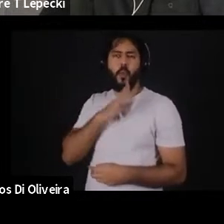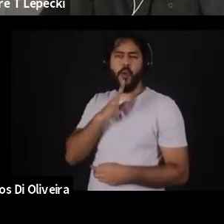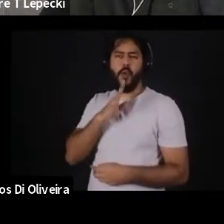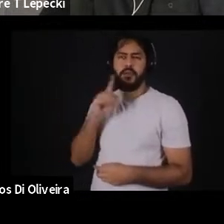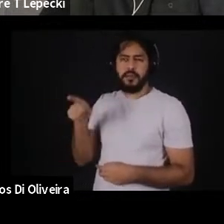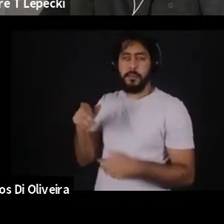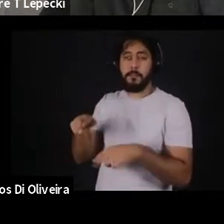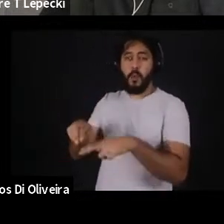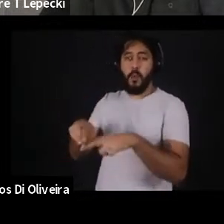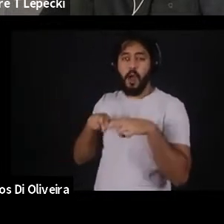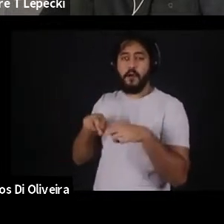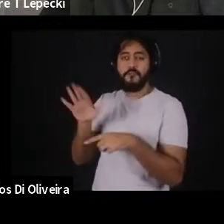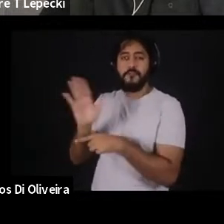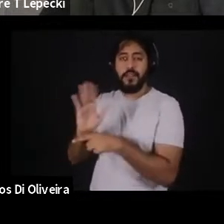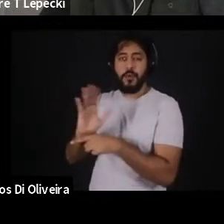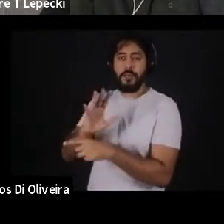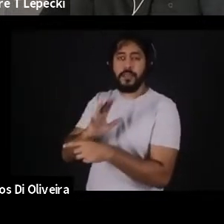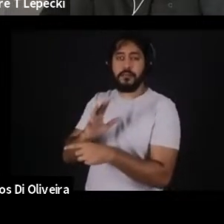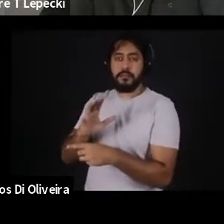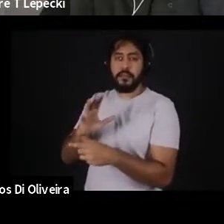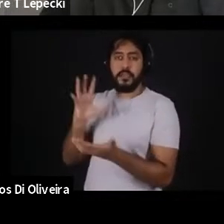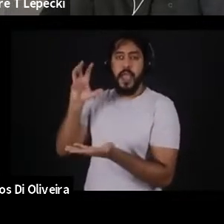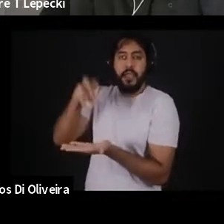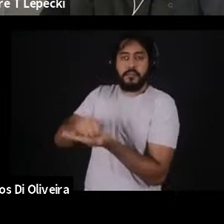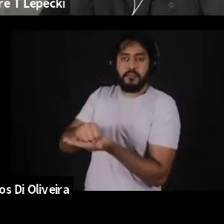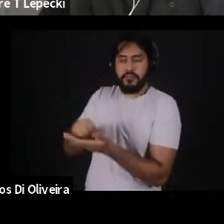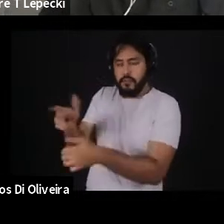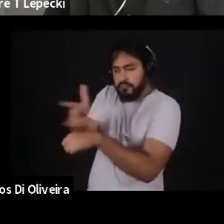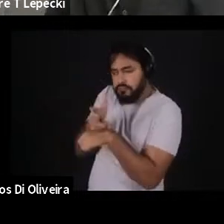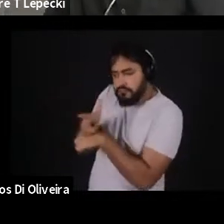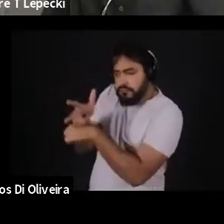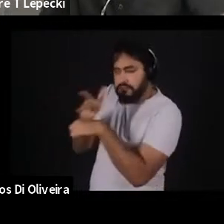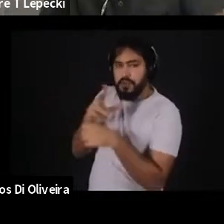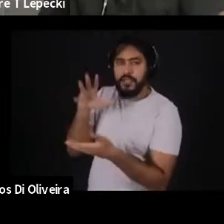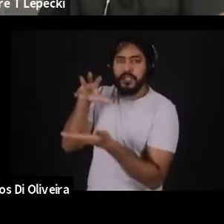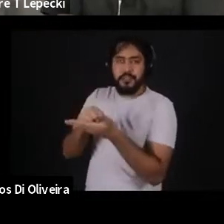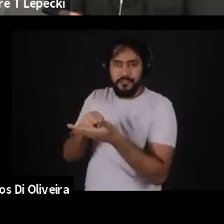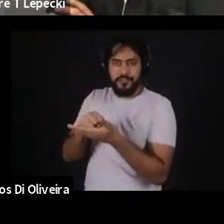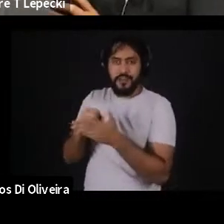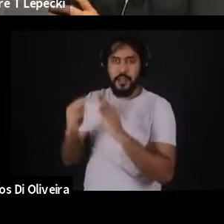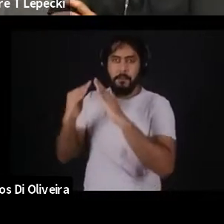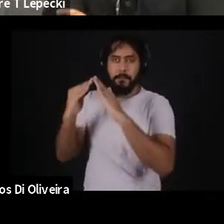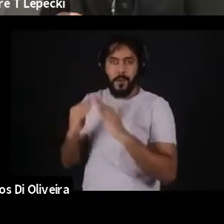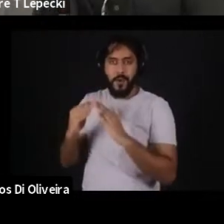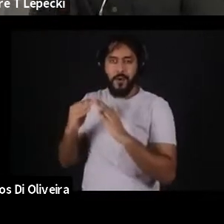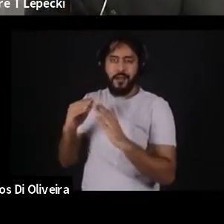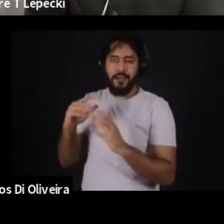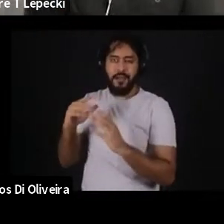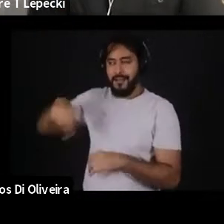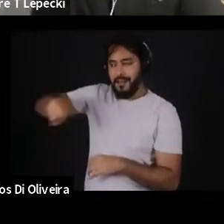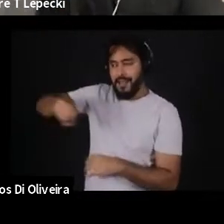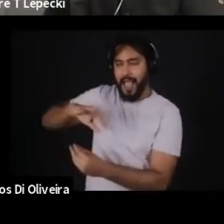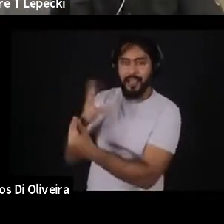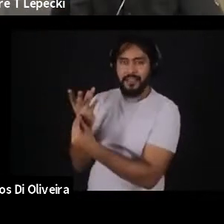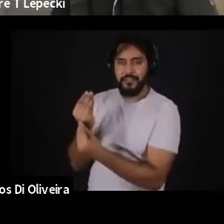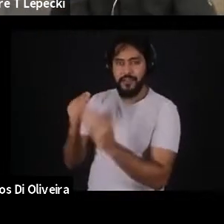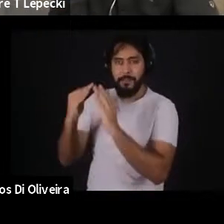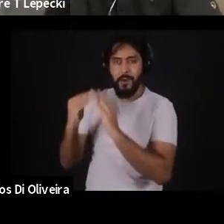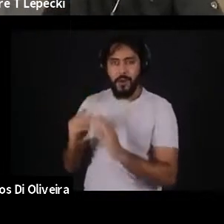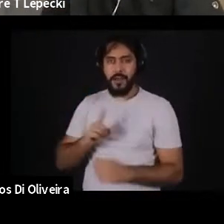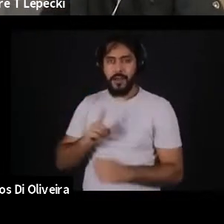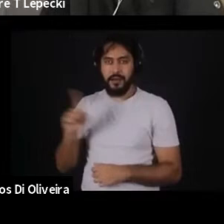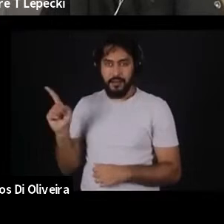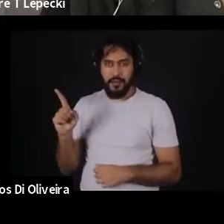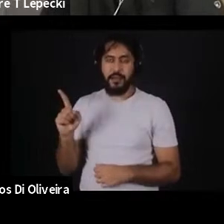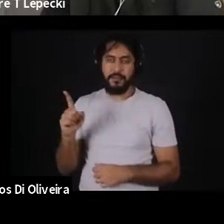né, esse processo da residência dos diferentes artistas que tiveram em residência lá